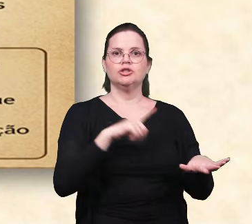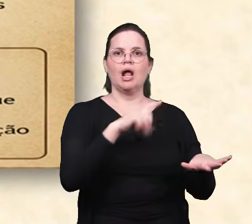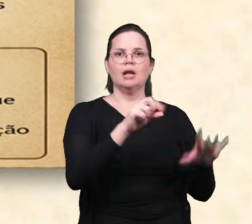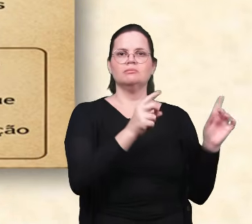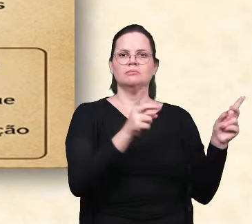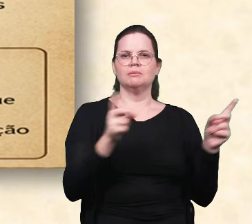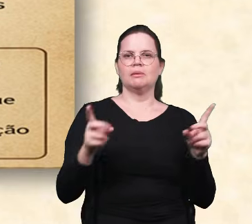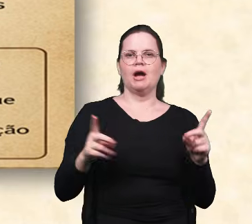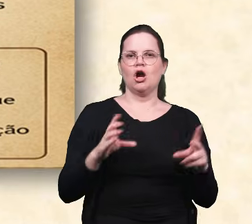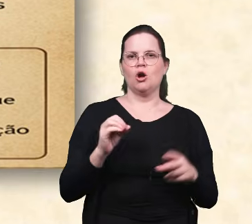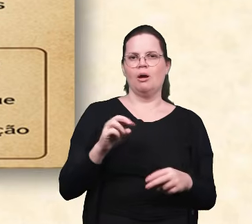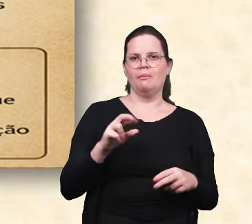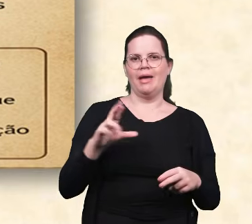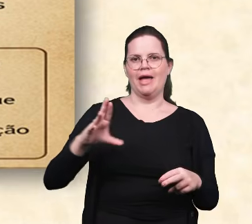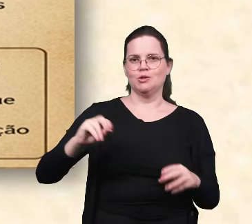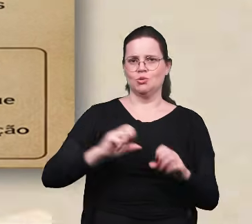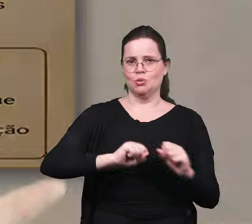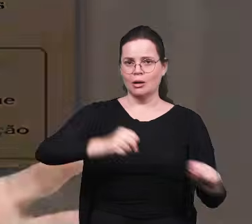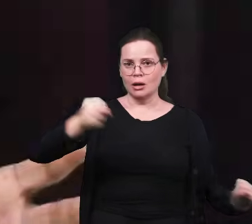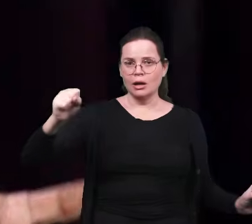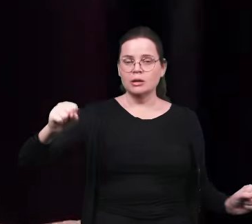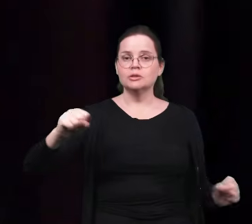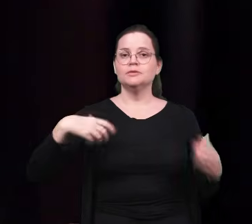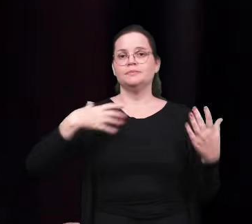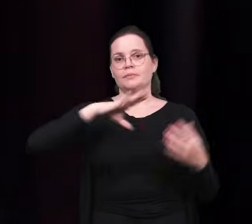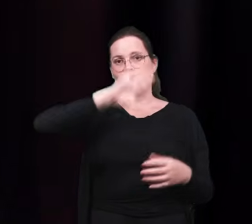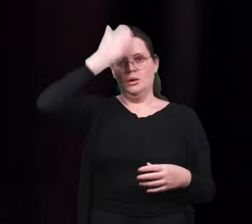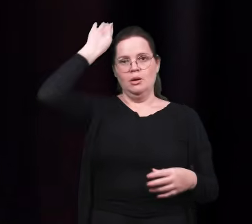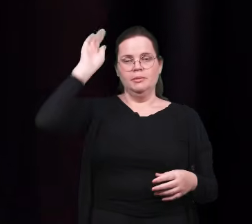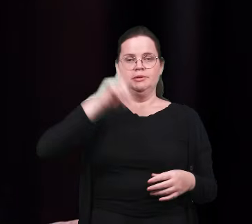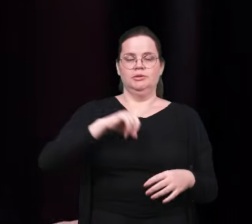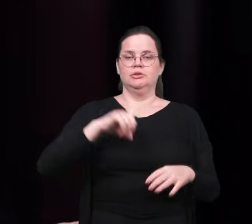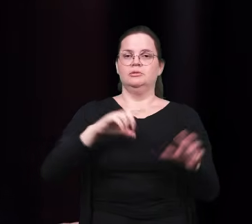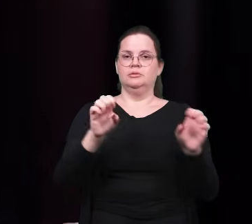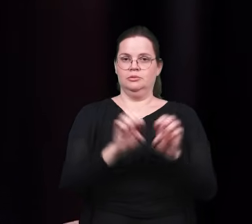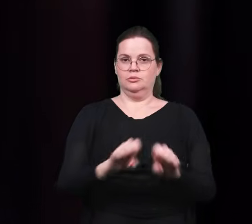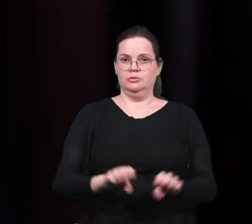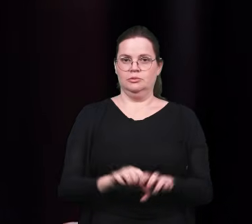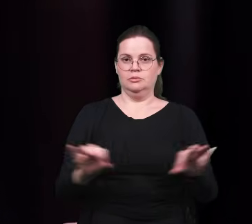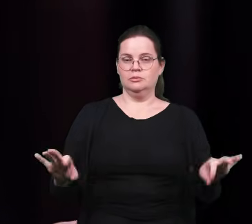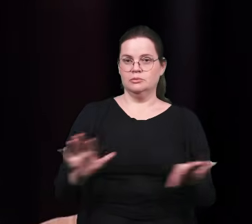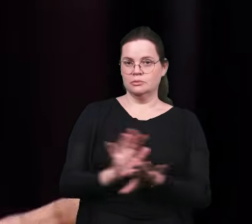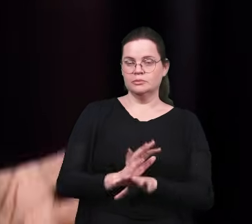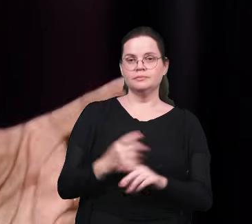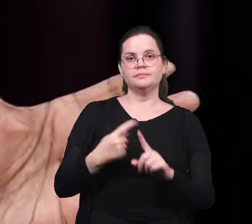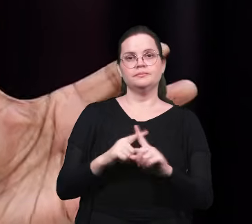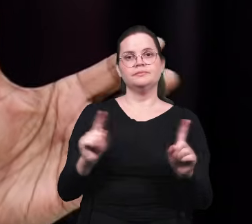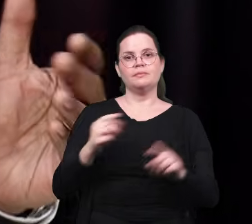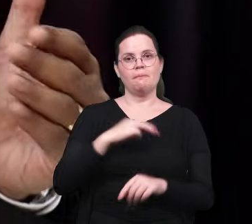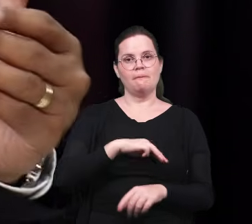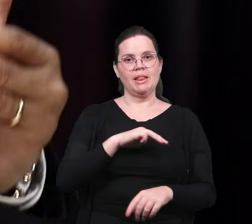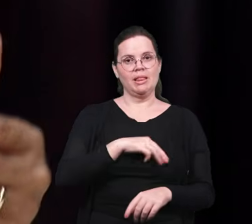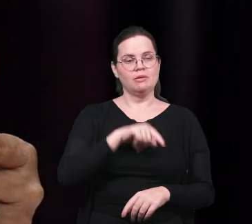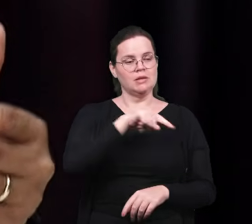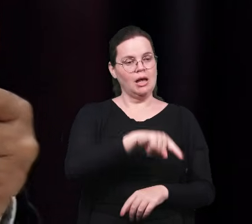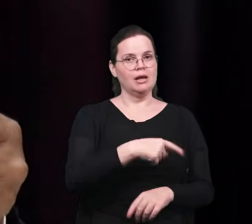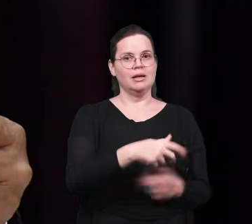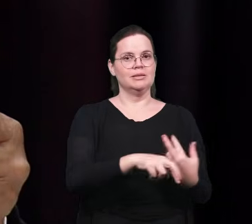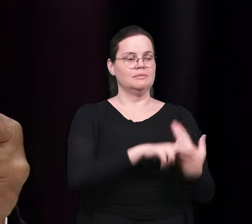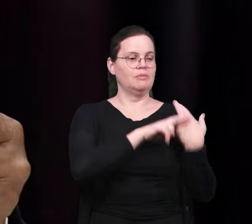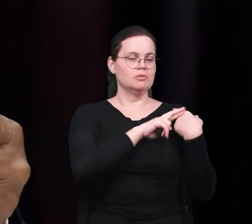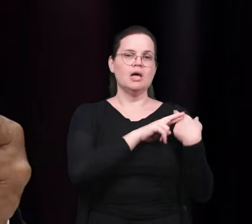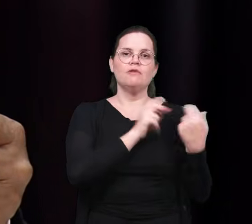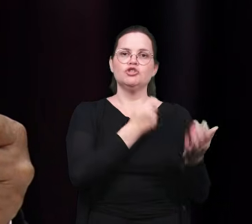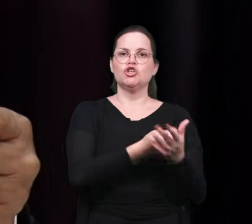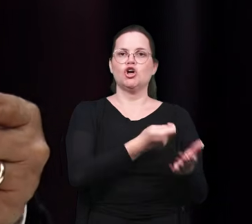intenso. Então, Roma, ela tinha essa estrutura e Mateus, ele era essa pessoa responsável por